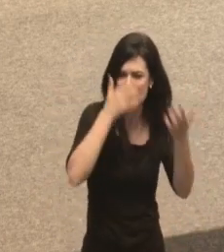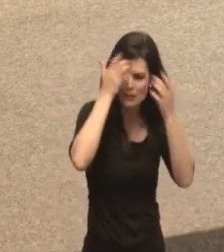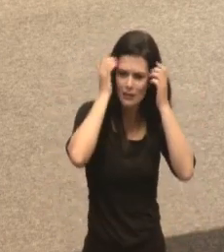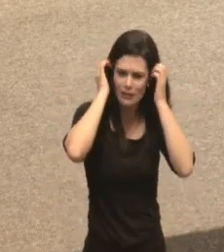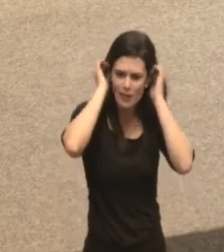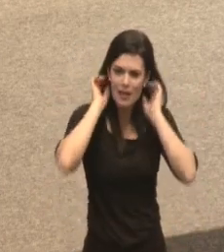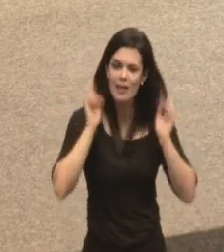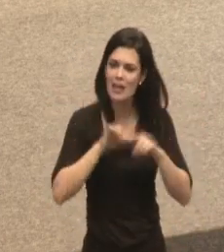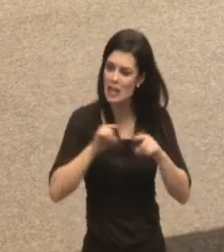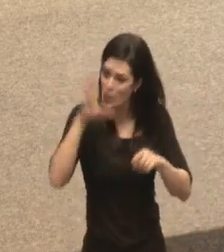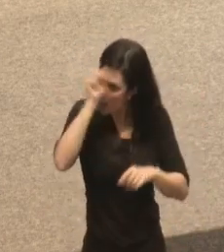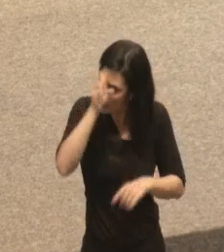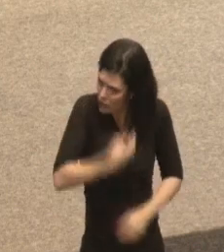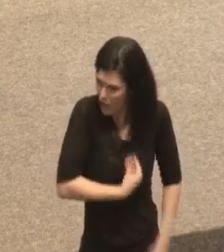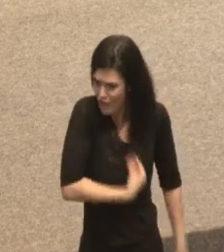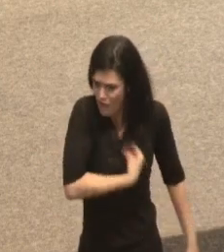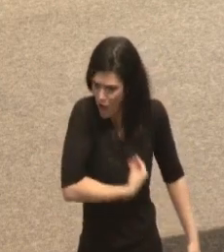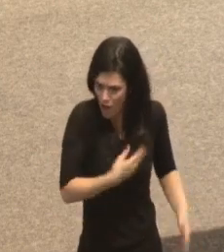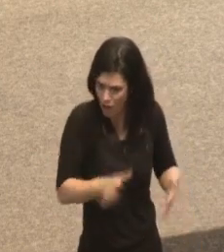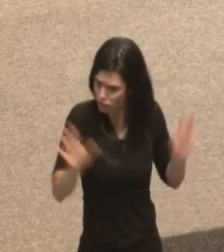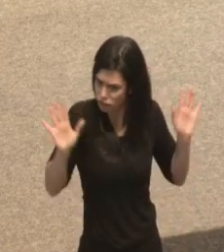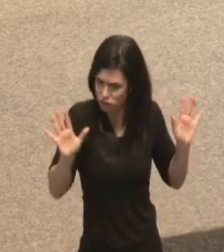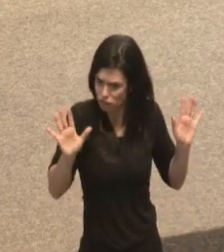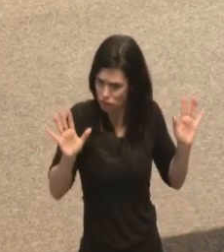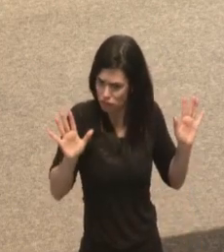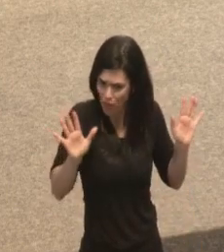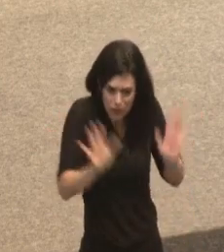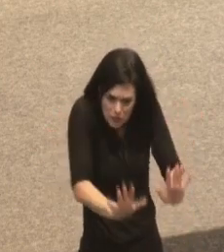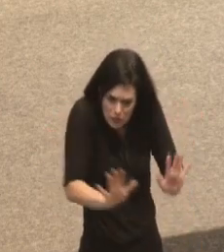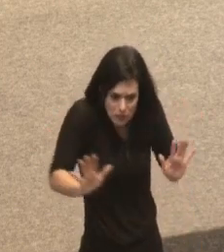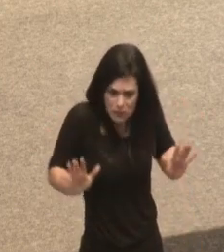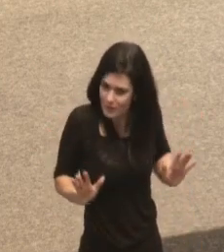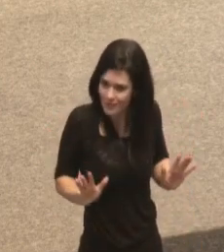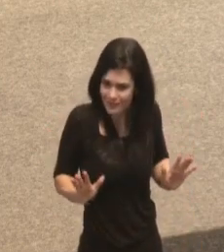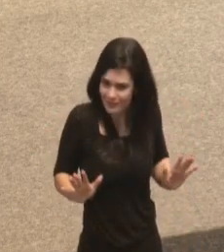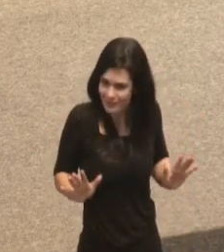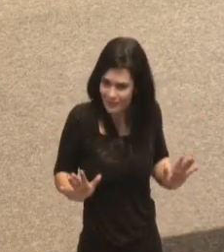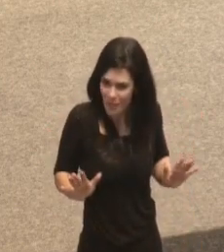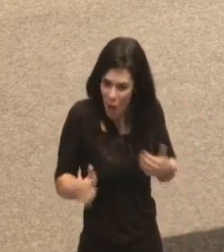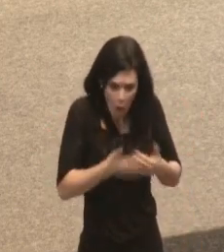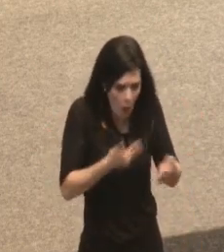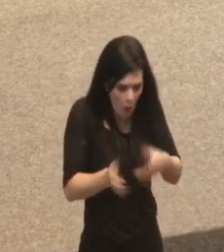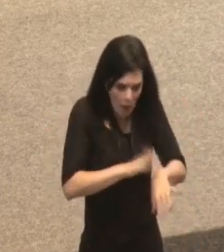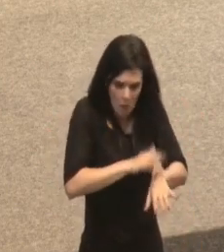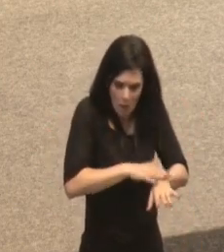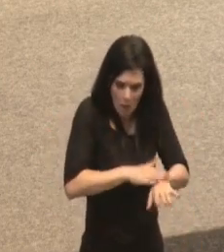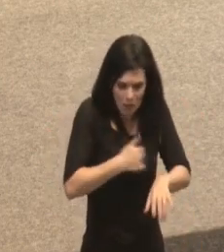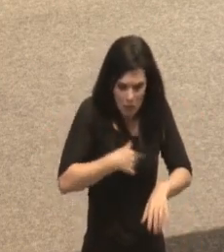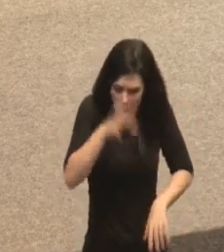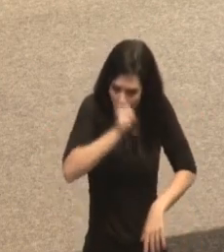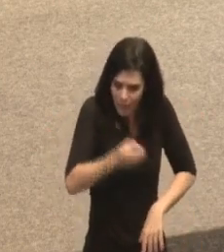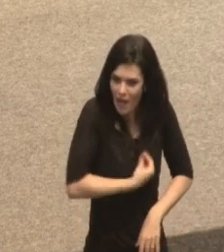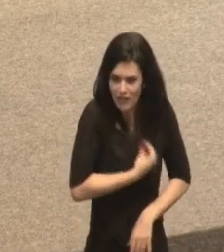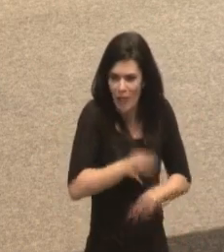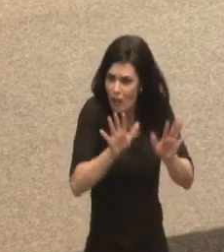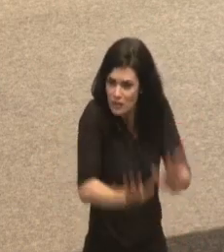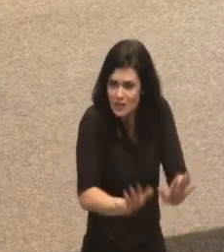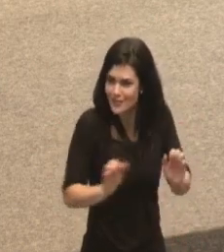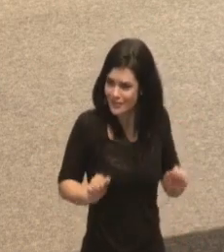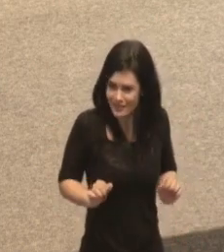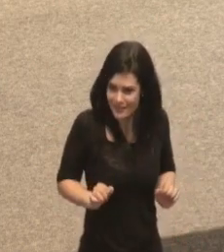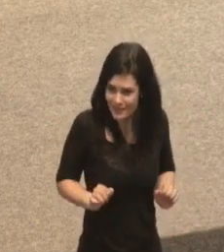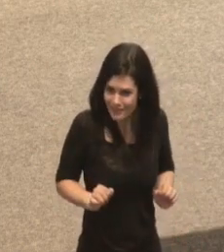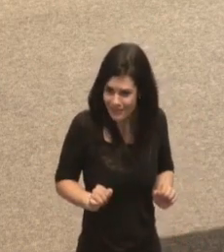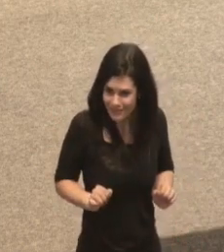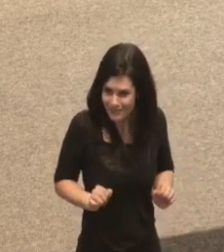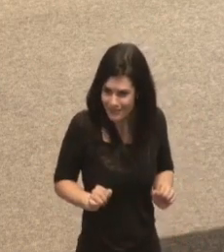eu aprendi a viver em qualquer circunstância, eu aprendi a passar qualquer situação, eu aprendi a contentar com o